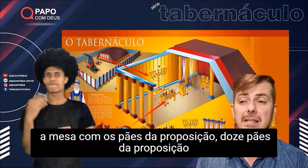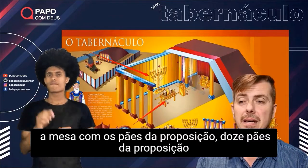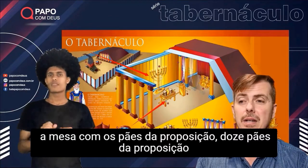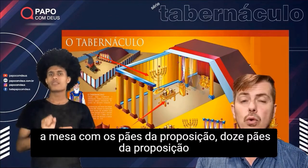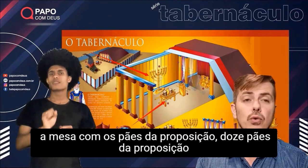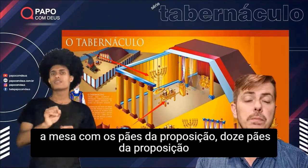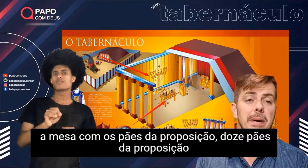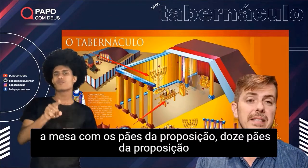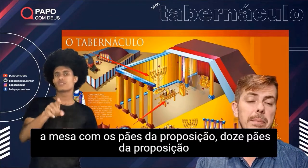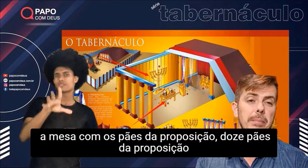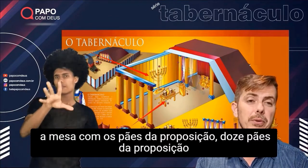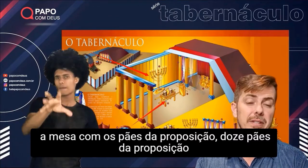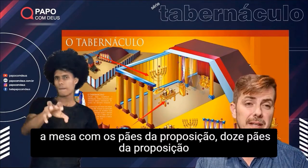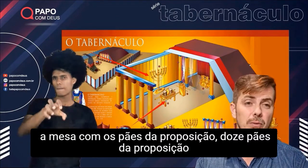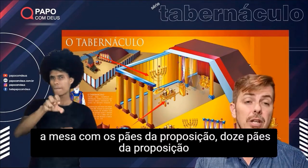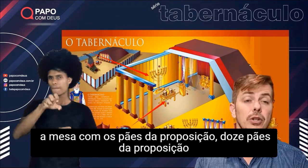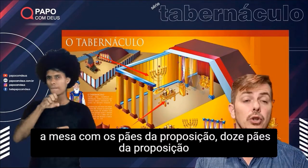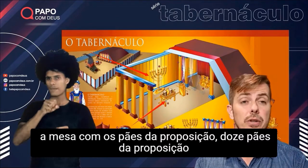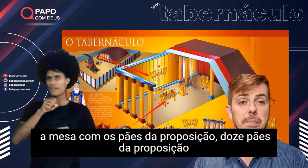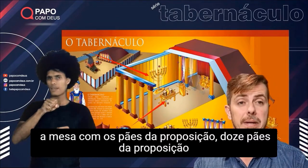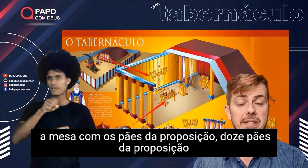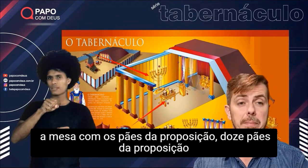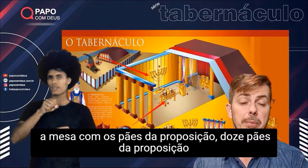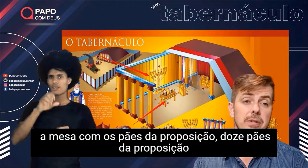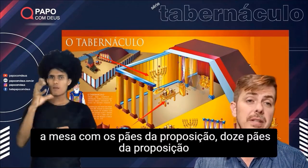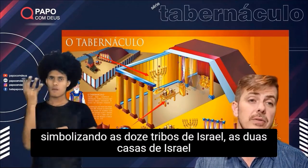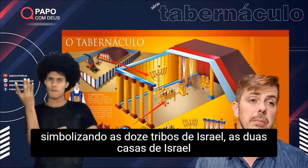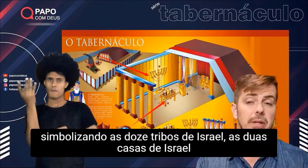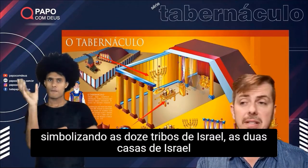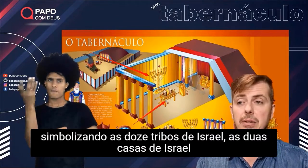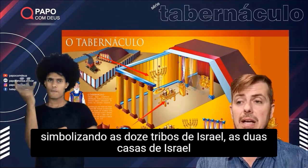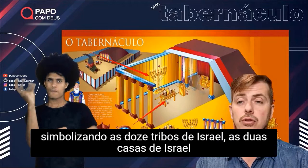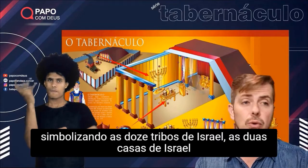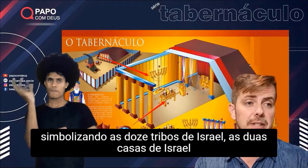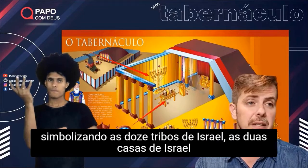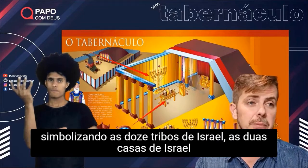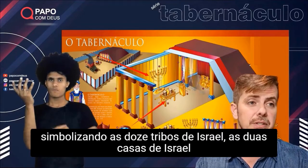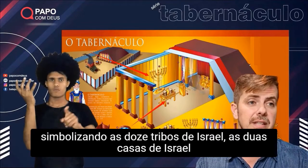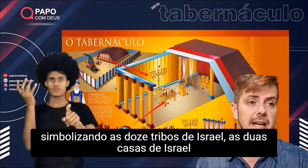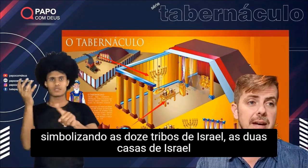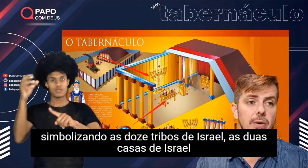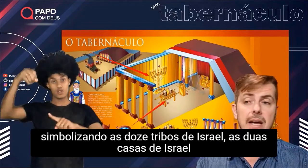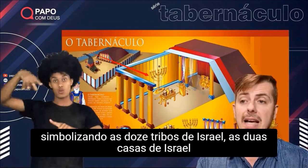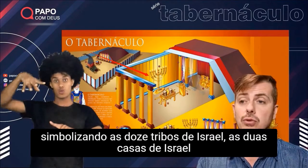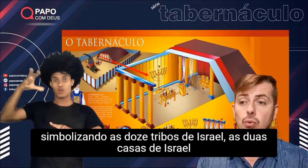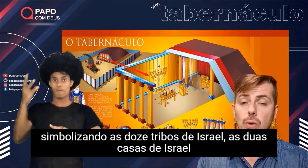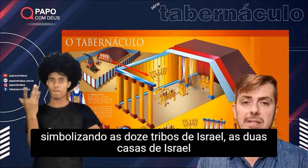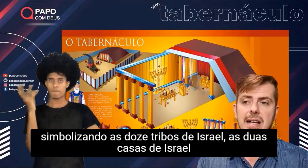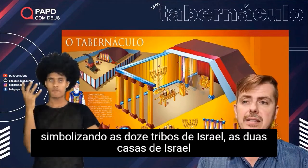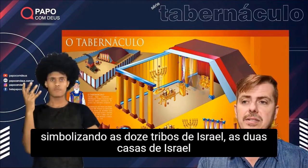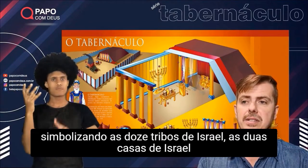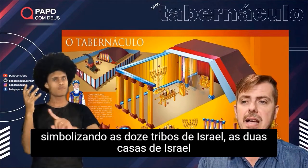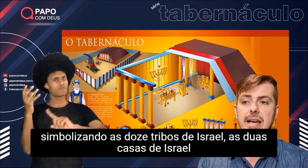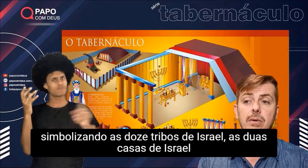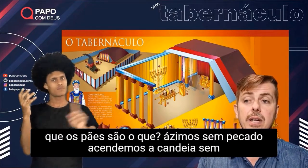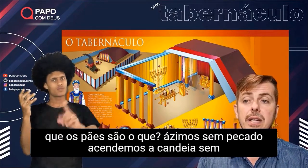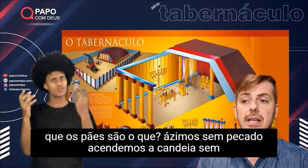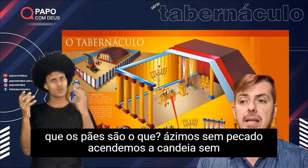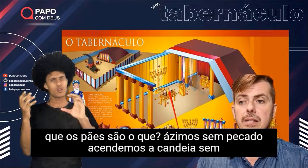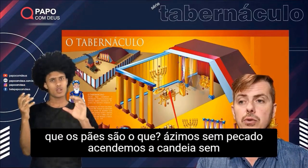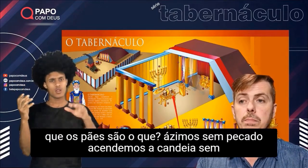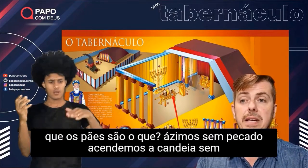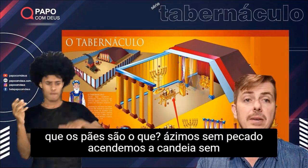a mesa com os pães da preposição, 12 pães da preposição simbolizando as 12 tribos de Israel, as 2 casas de